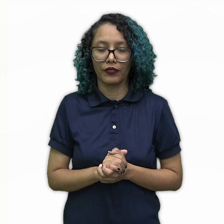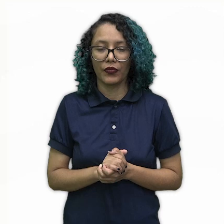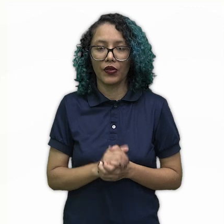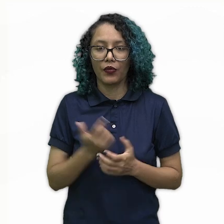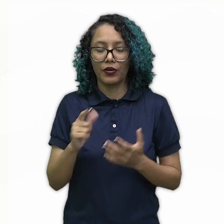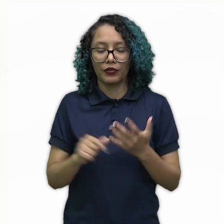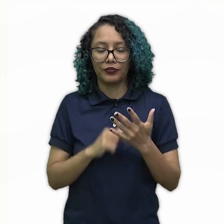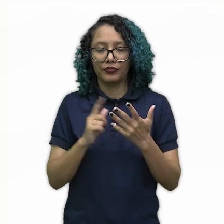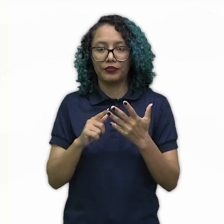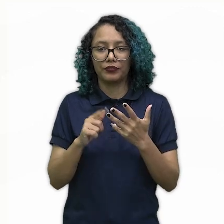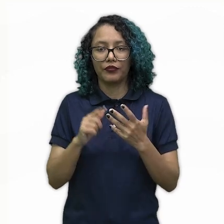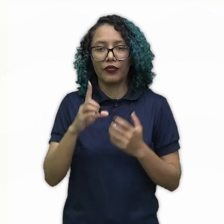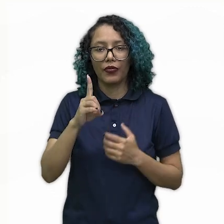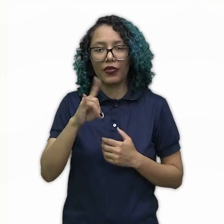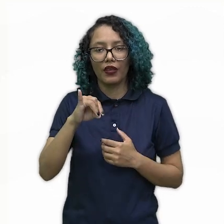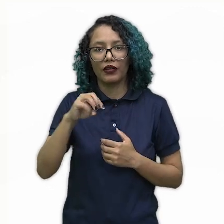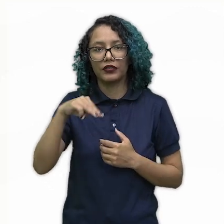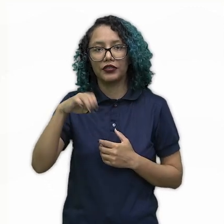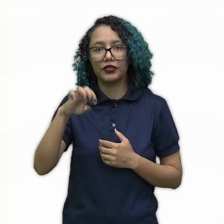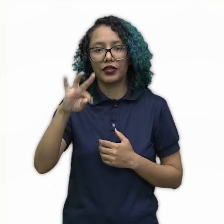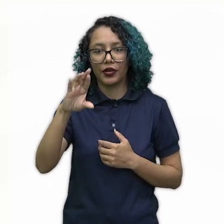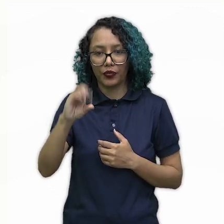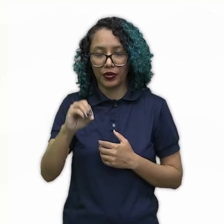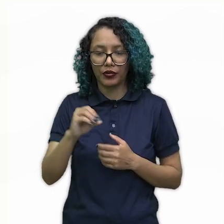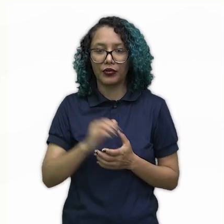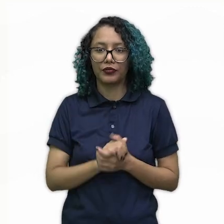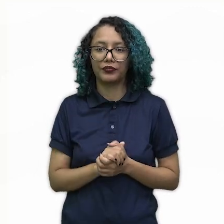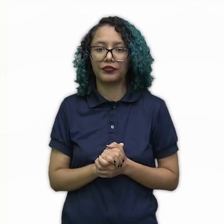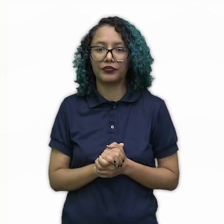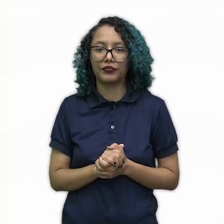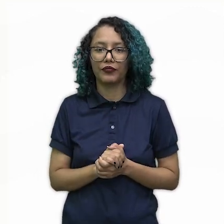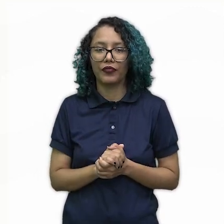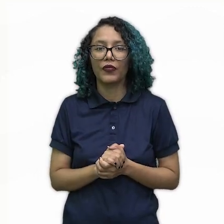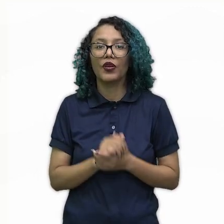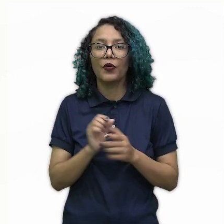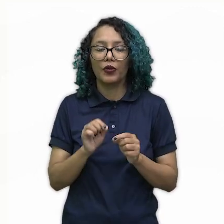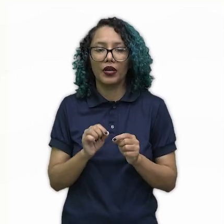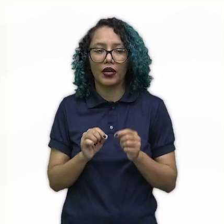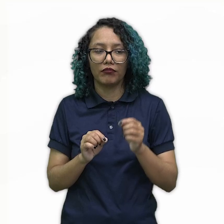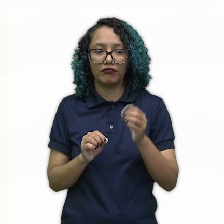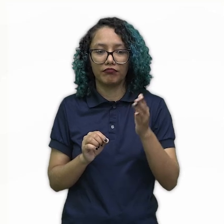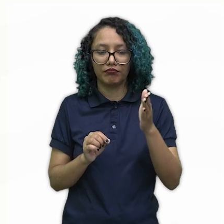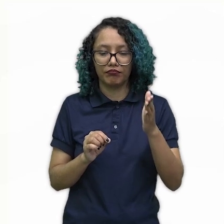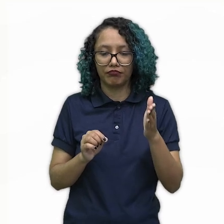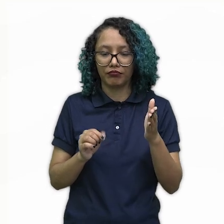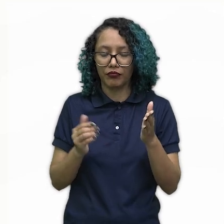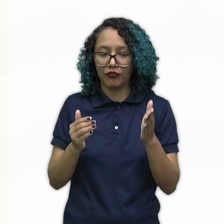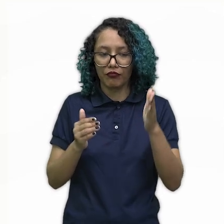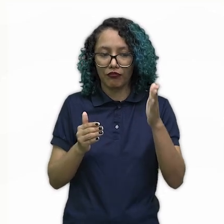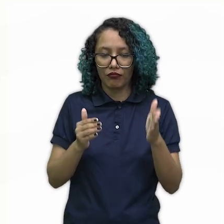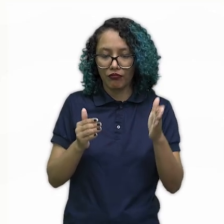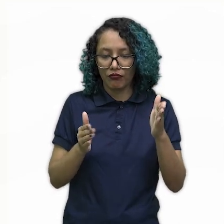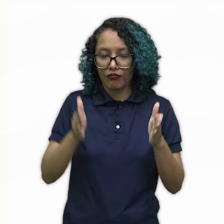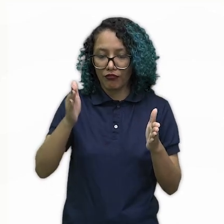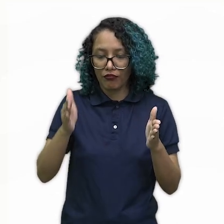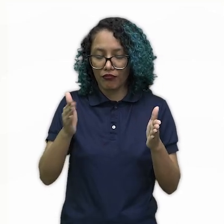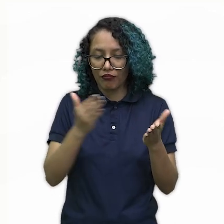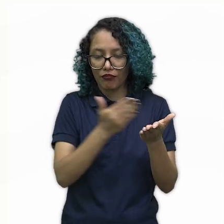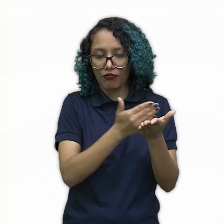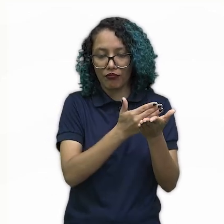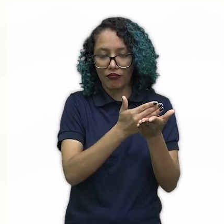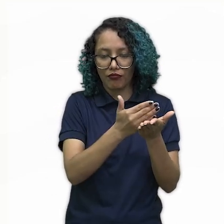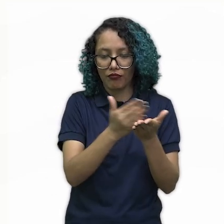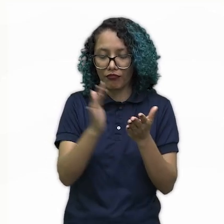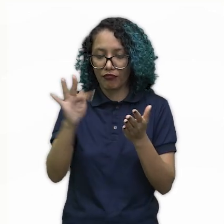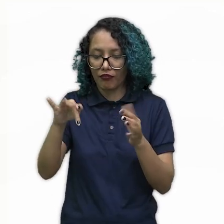temos o nosso diâmetro, tá? Que é eu ir de um lado para o outro, passando